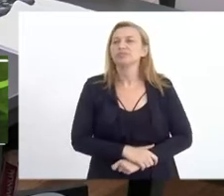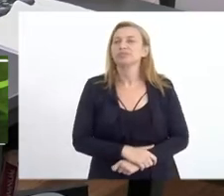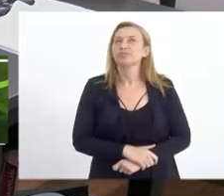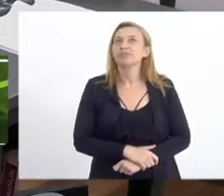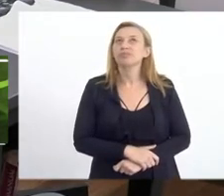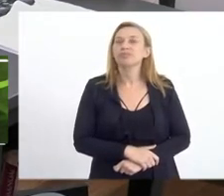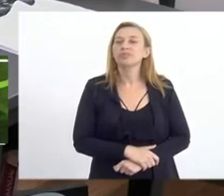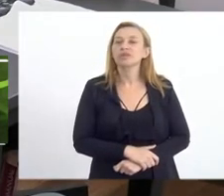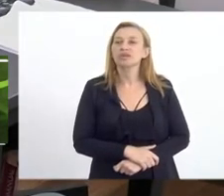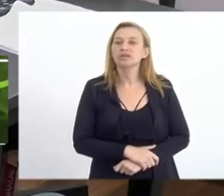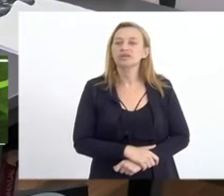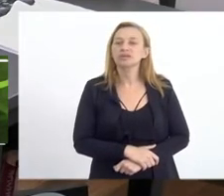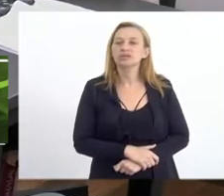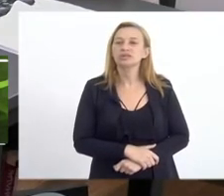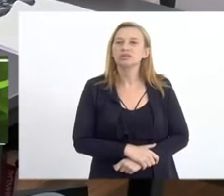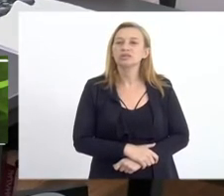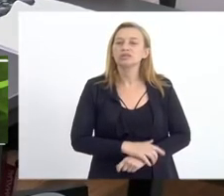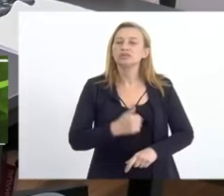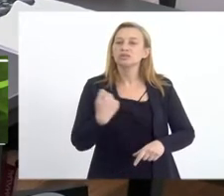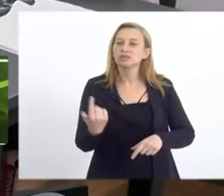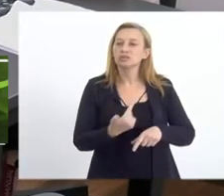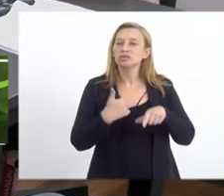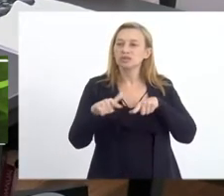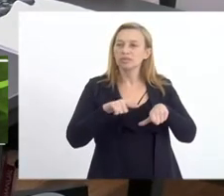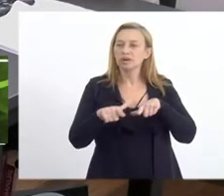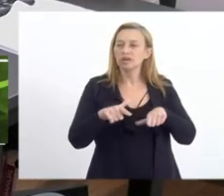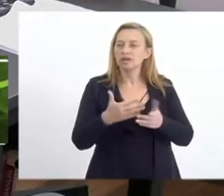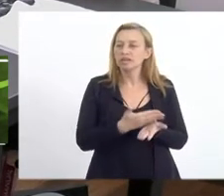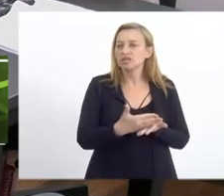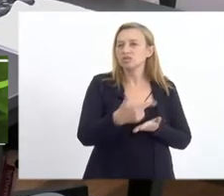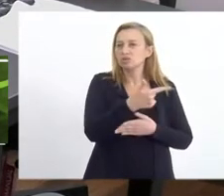Nós iniciamos nossas operações aqui no aeroporto em